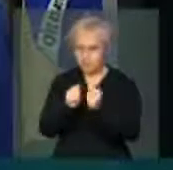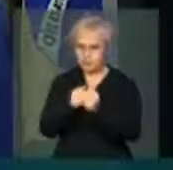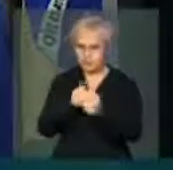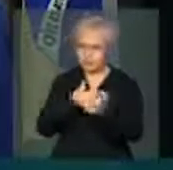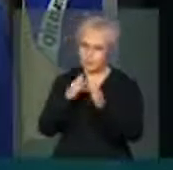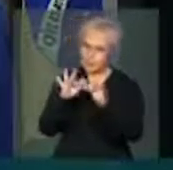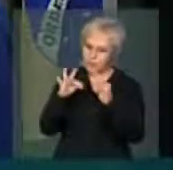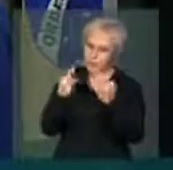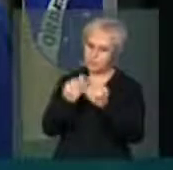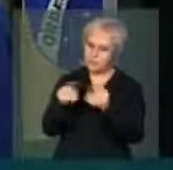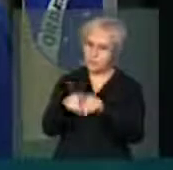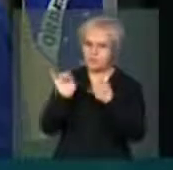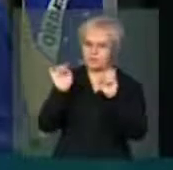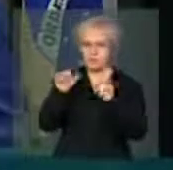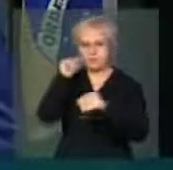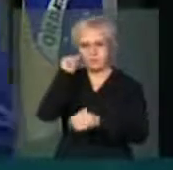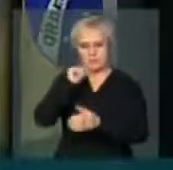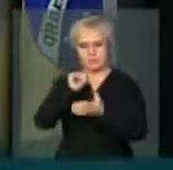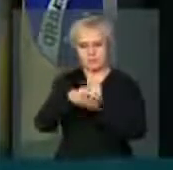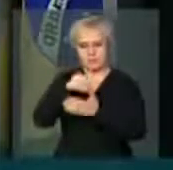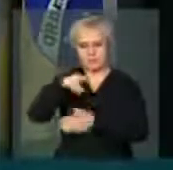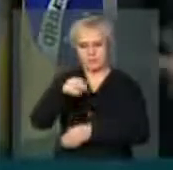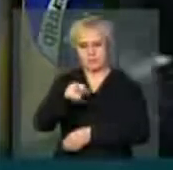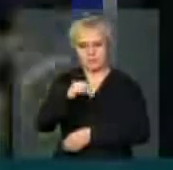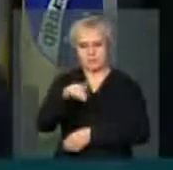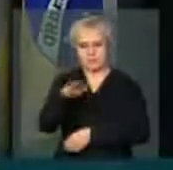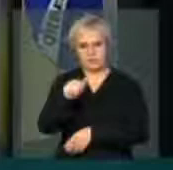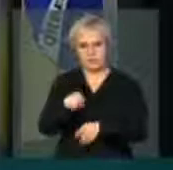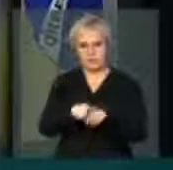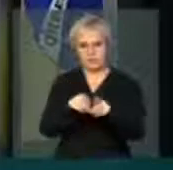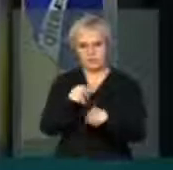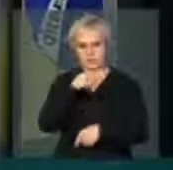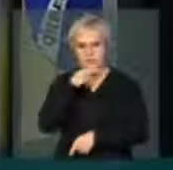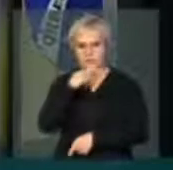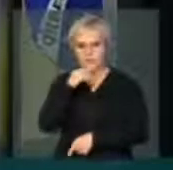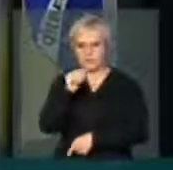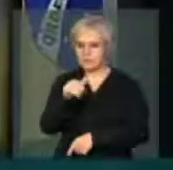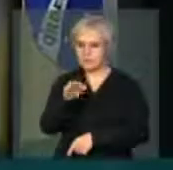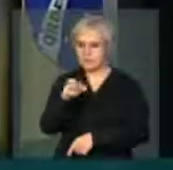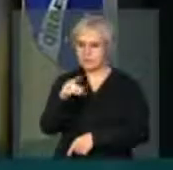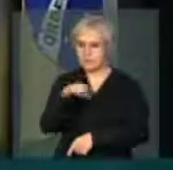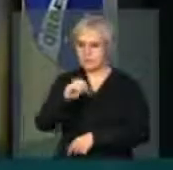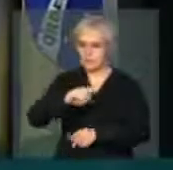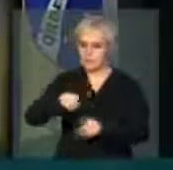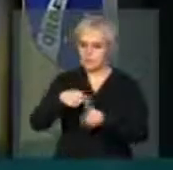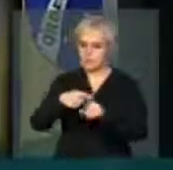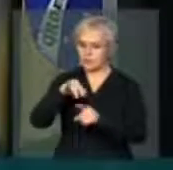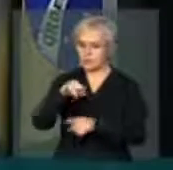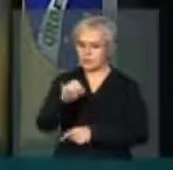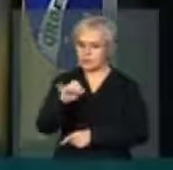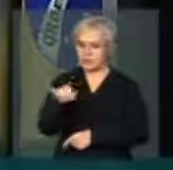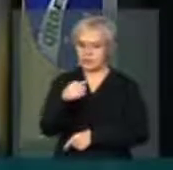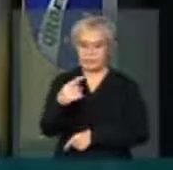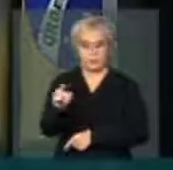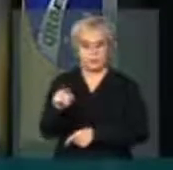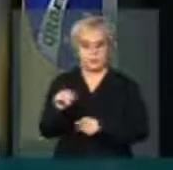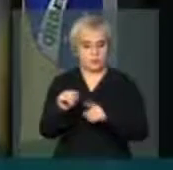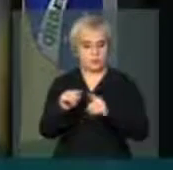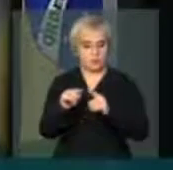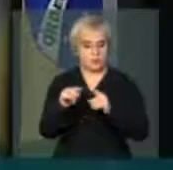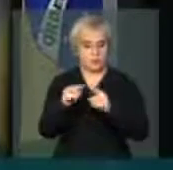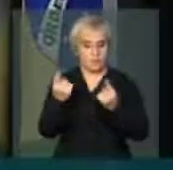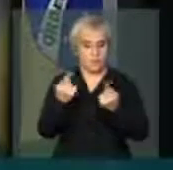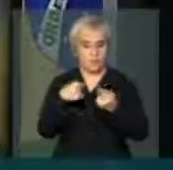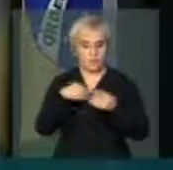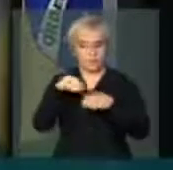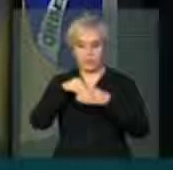em especial à minha mulher Mariana e aos netos Antônio e João. Impossível ficar alheio ao